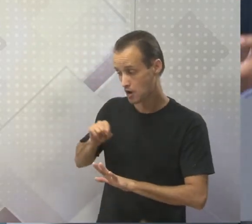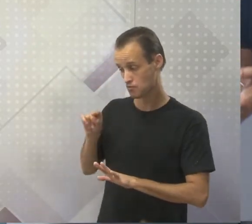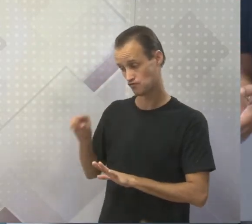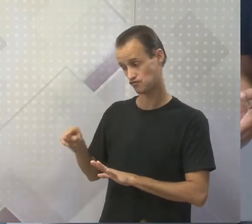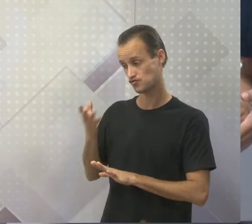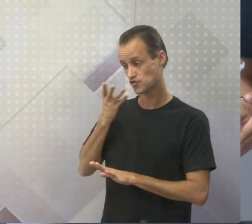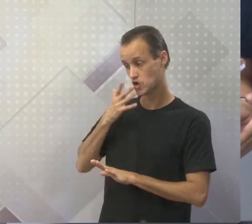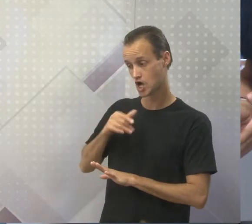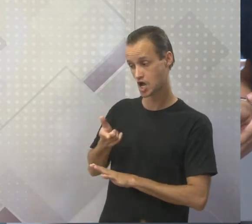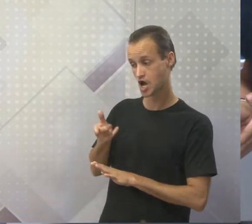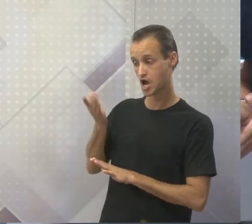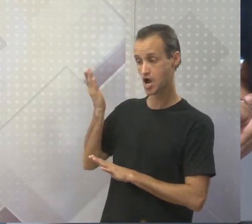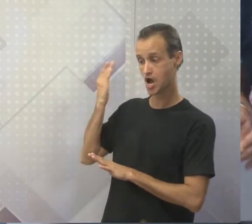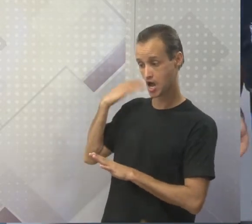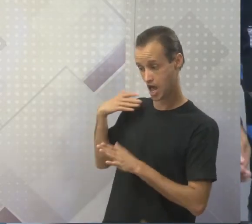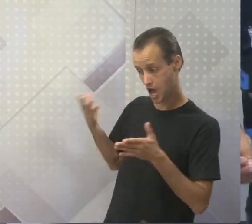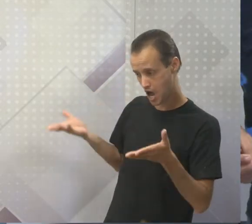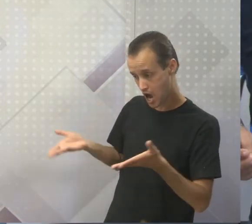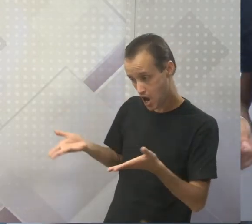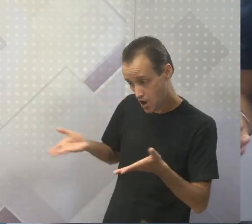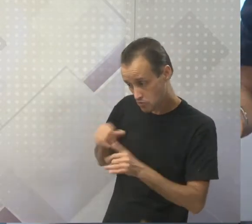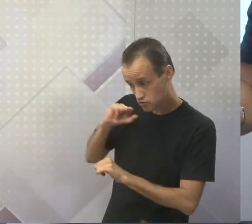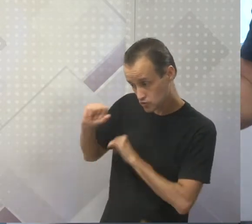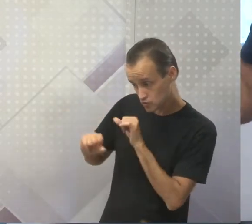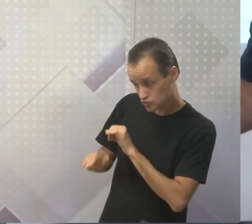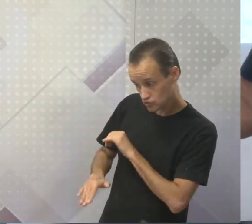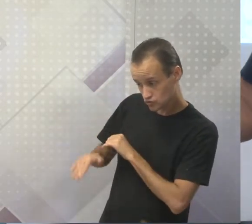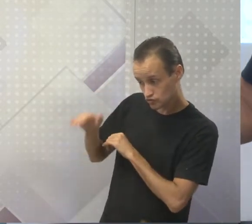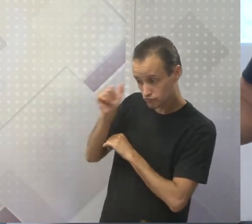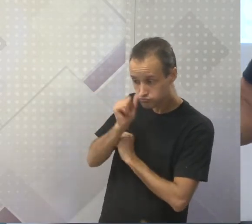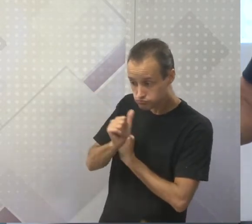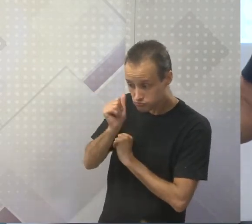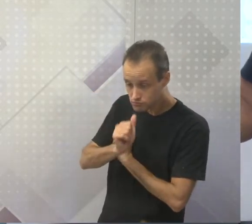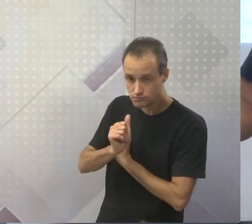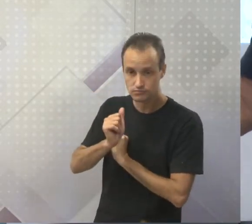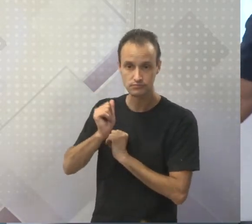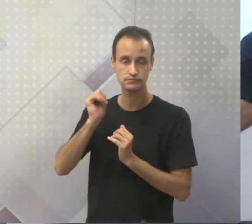foi moça. Hã?